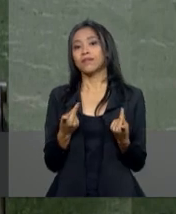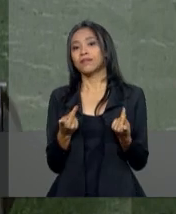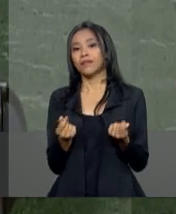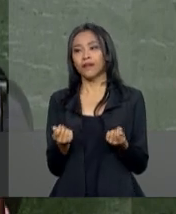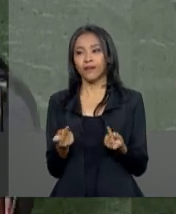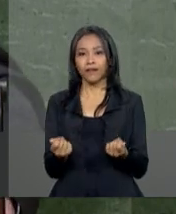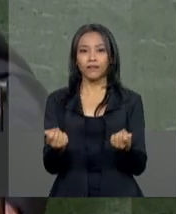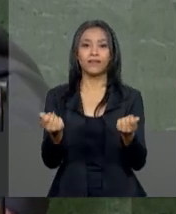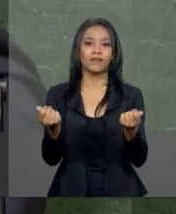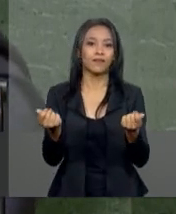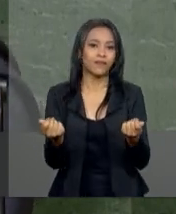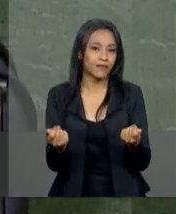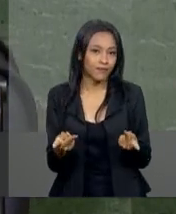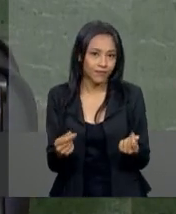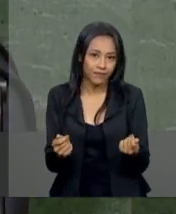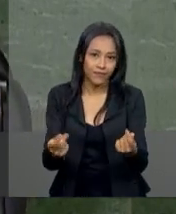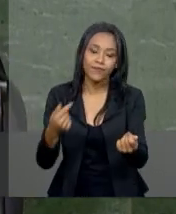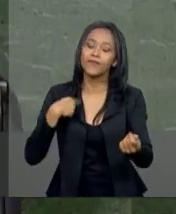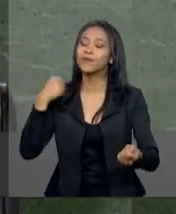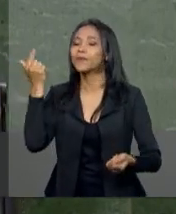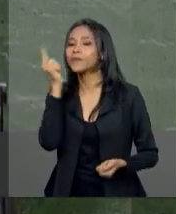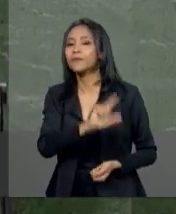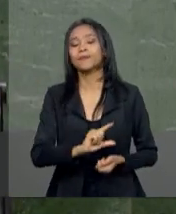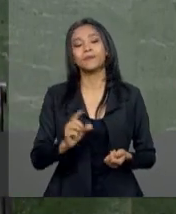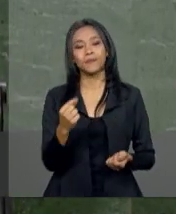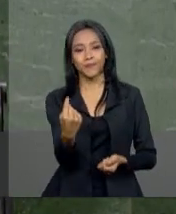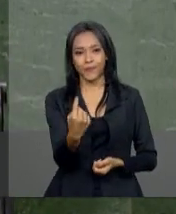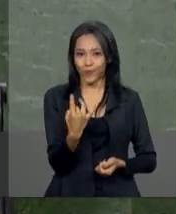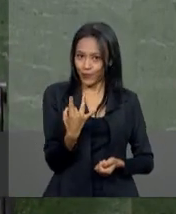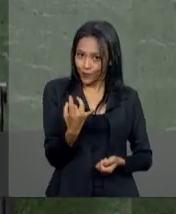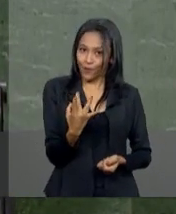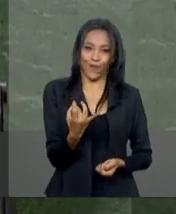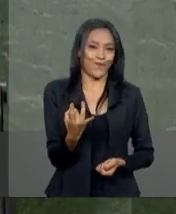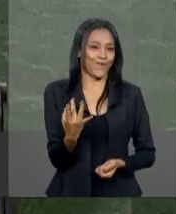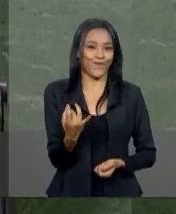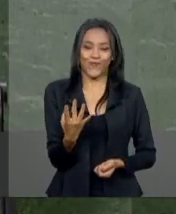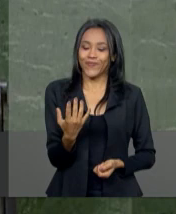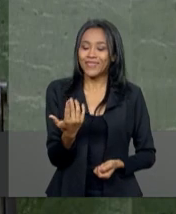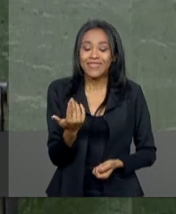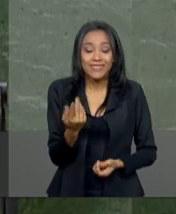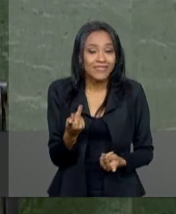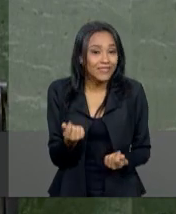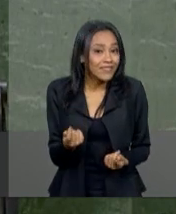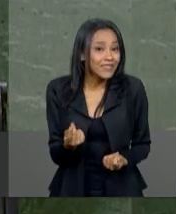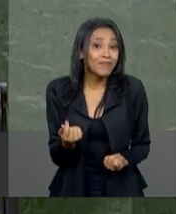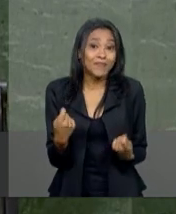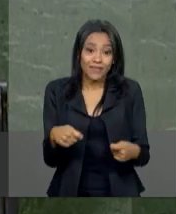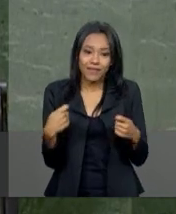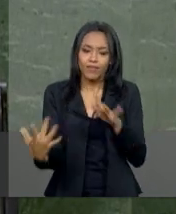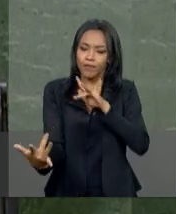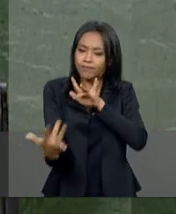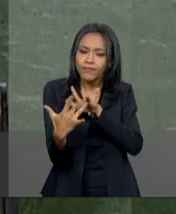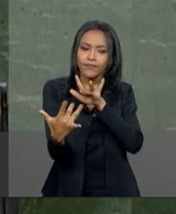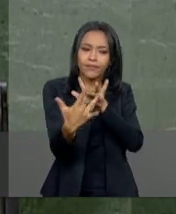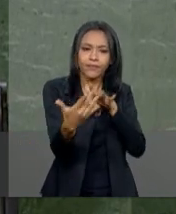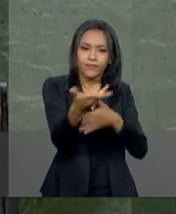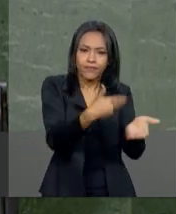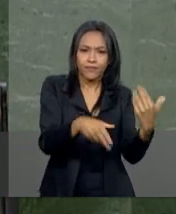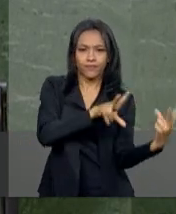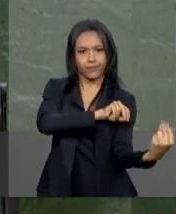nada conseguiremos sozinhos nada conseguiremos sem a diplomacia sem o